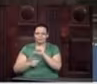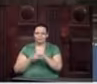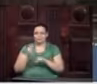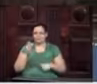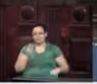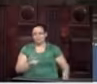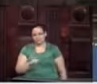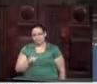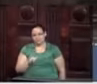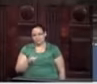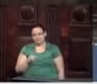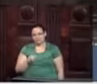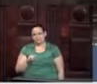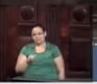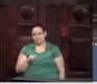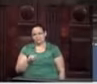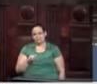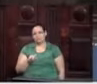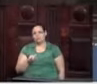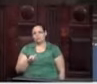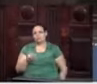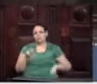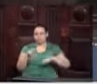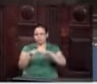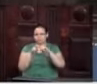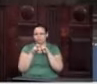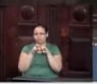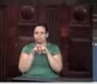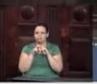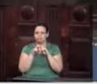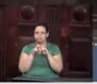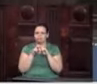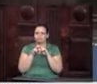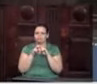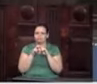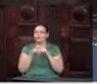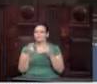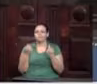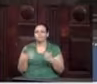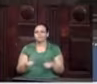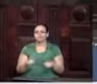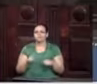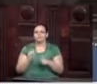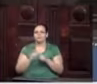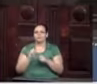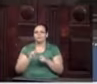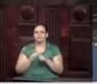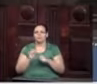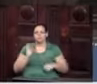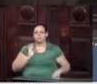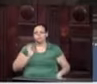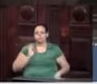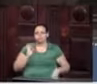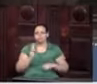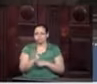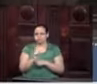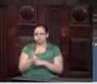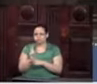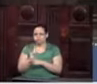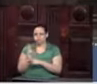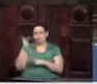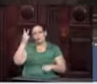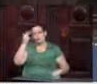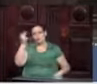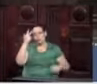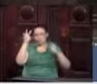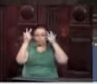se em face da impossibilidade de fazer o policiamento ostensivo normal,